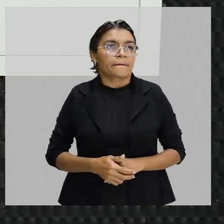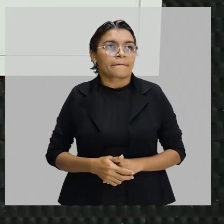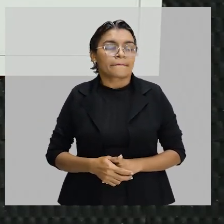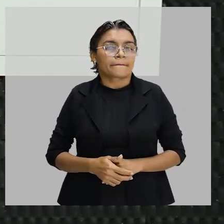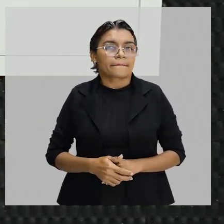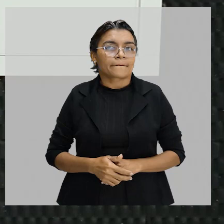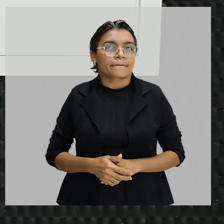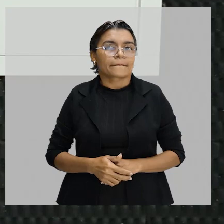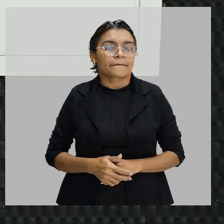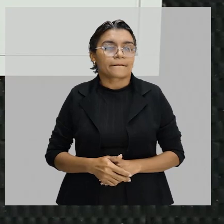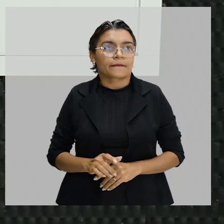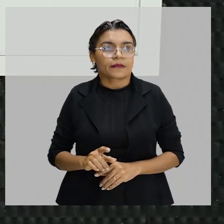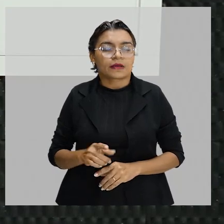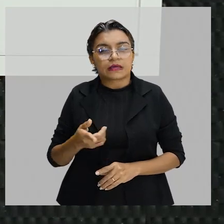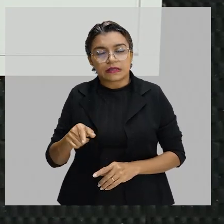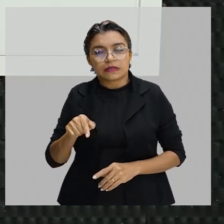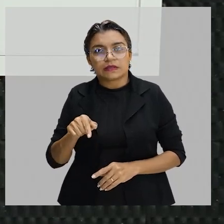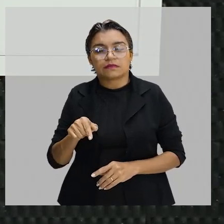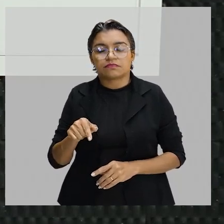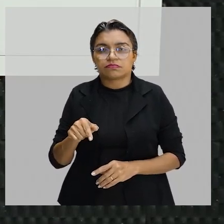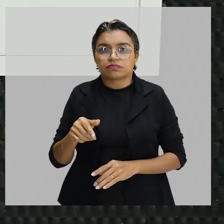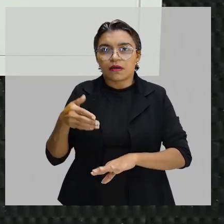Mais envolvimento.